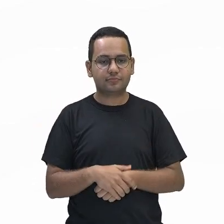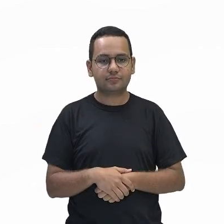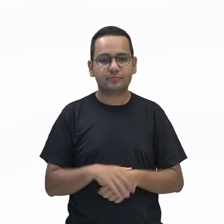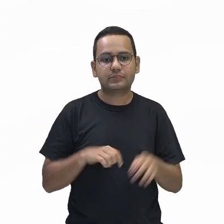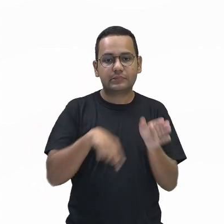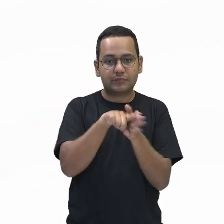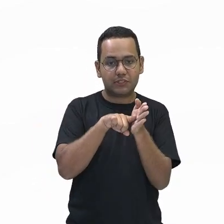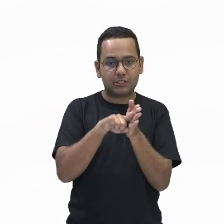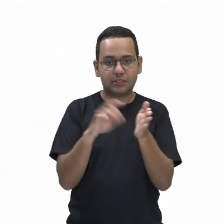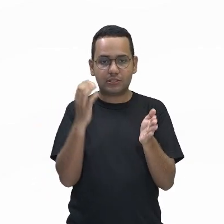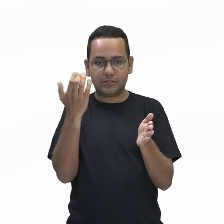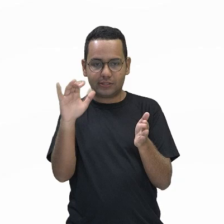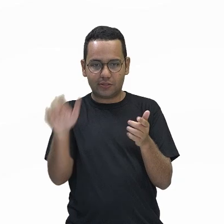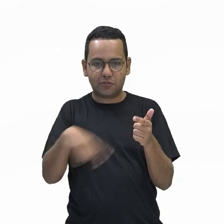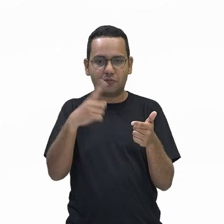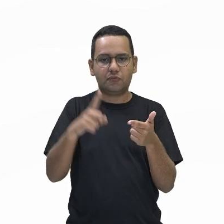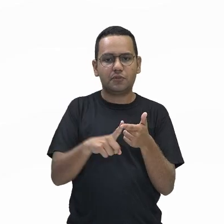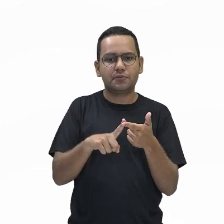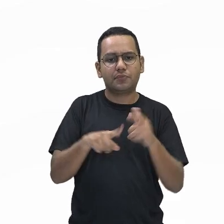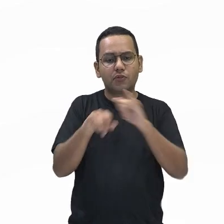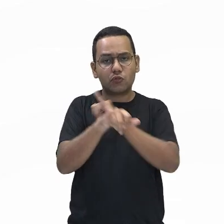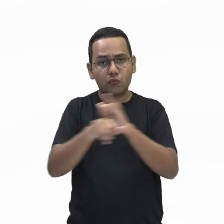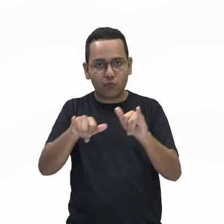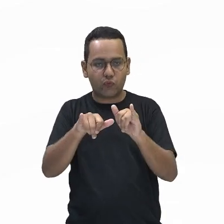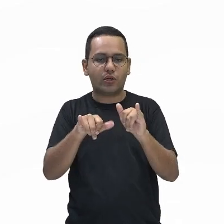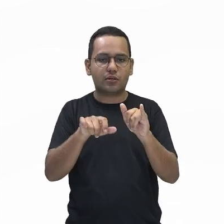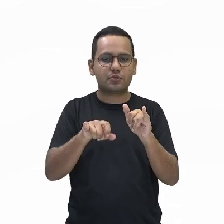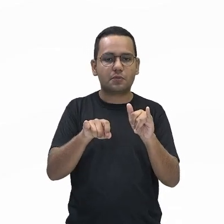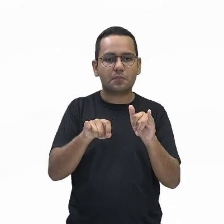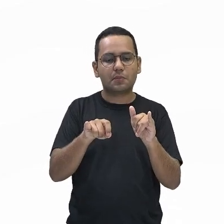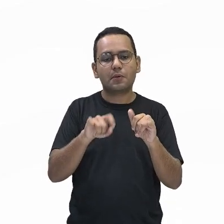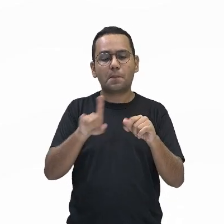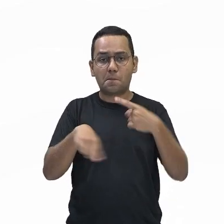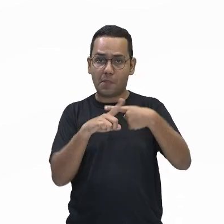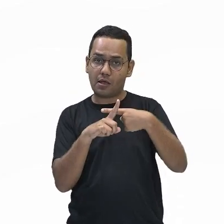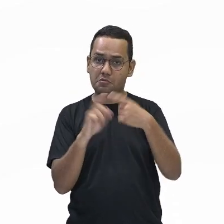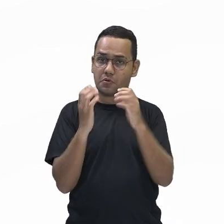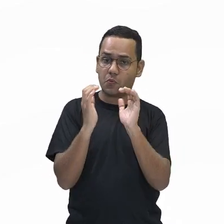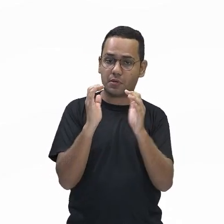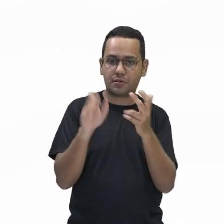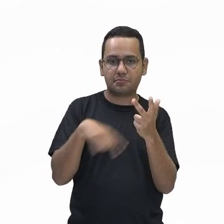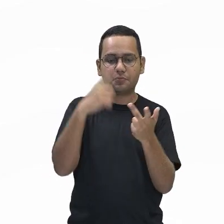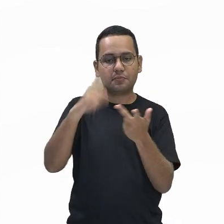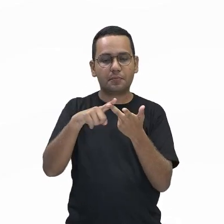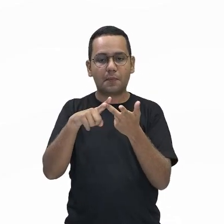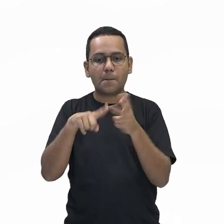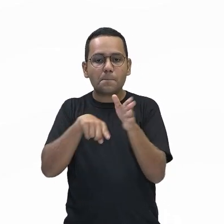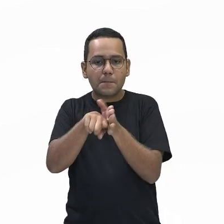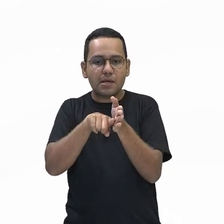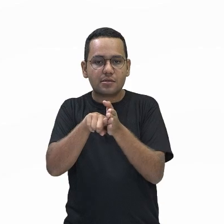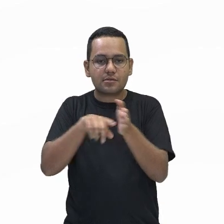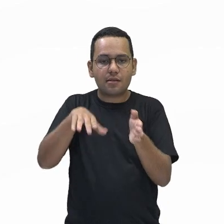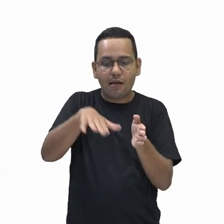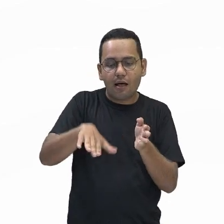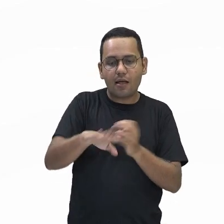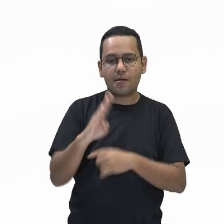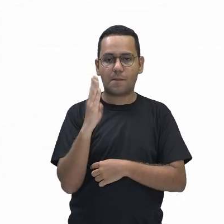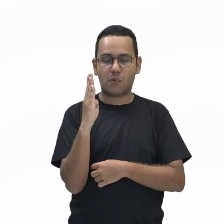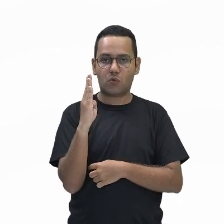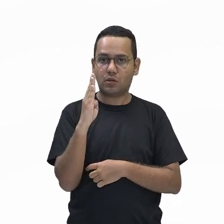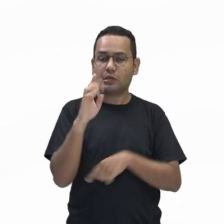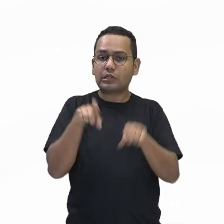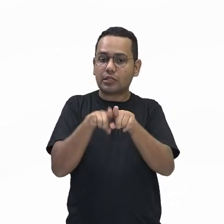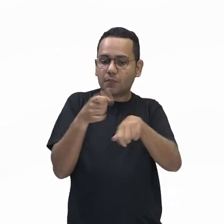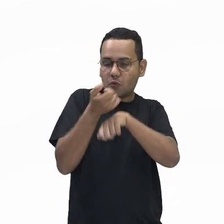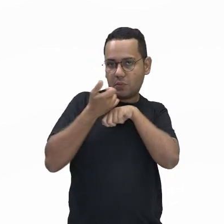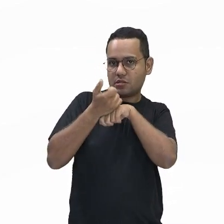aí sobre investigação científica, divulgação e comunicação, e a pesquisa em biologia e